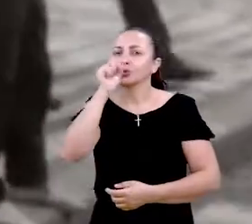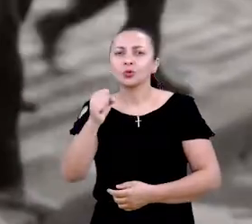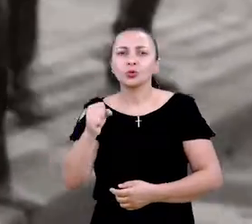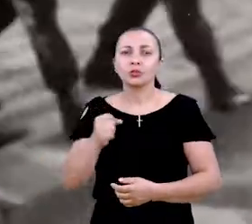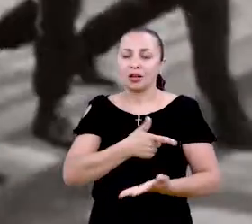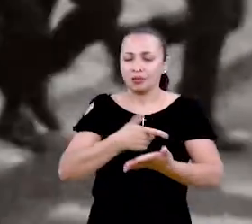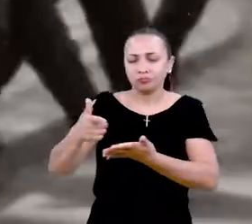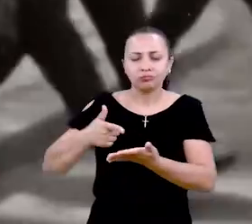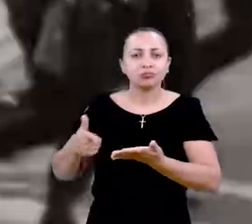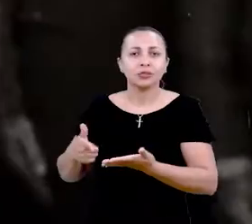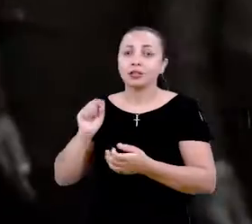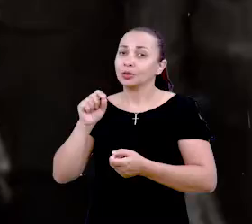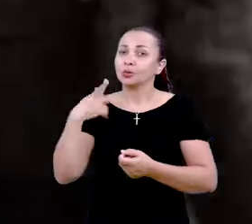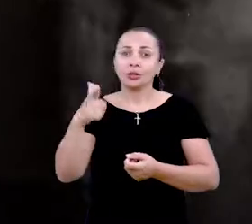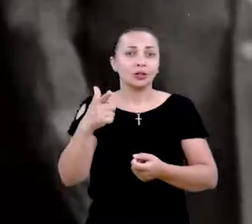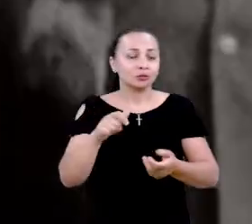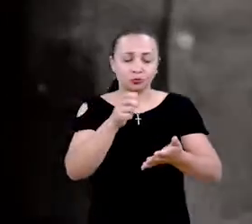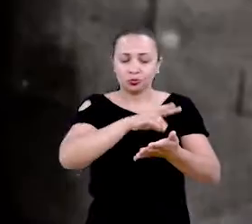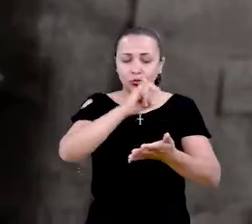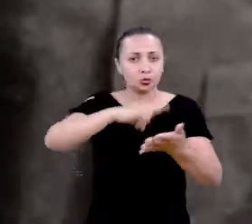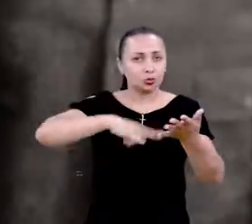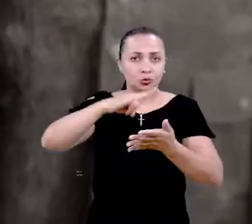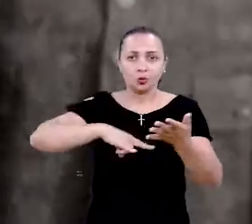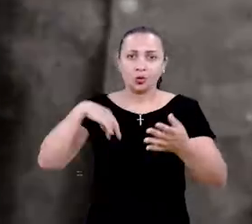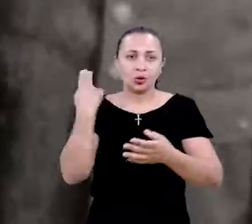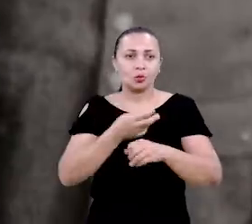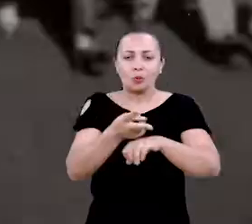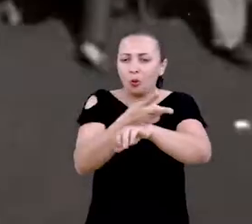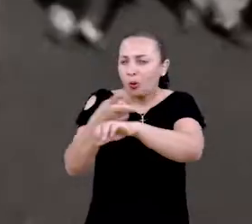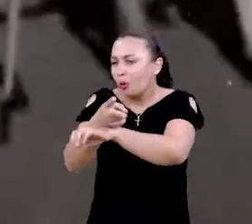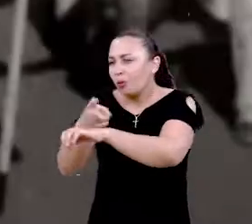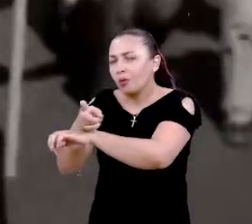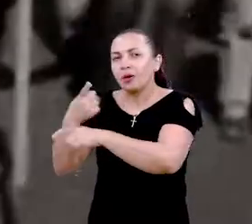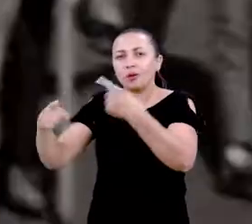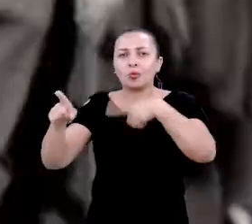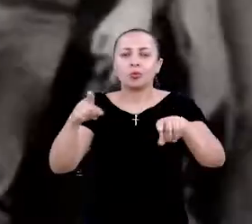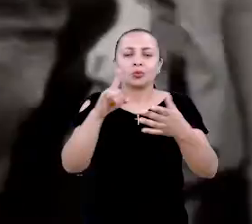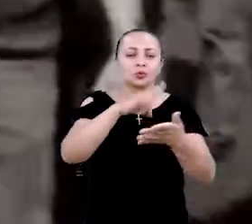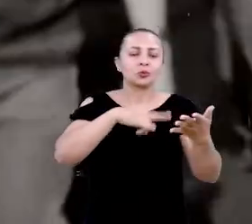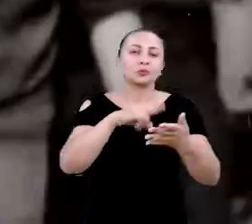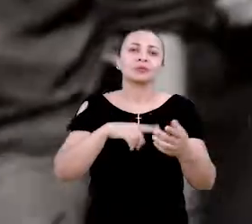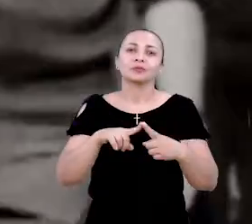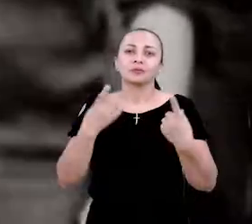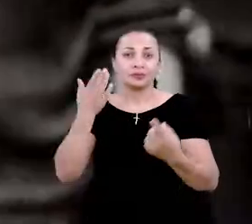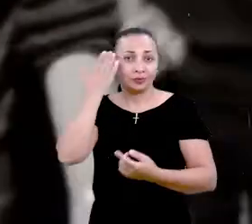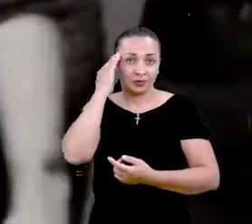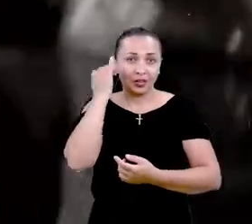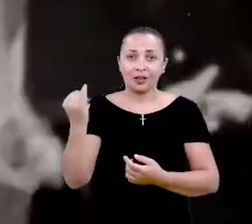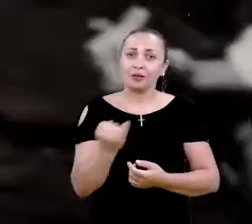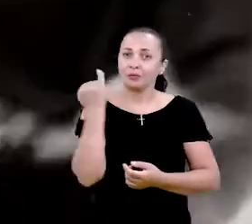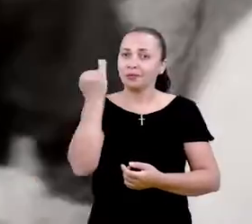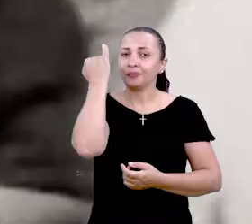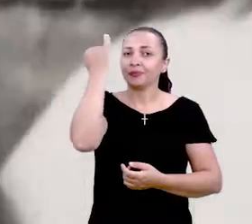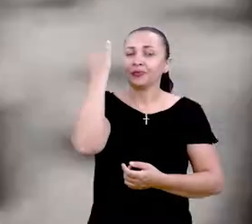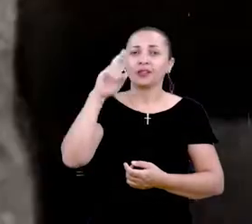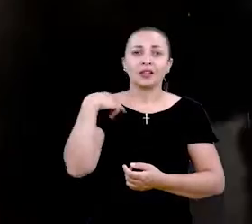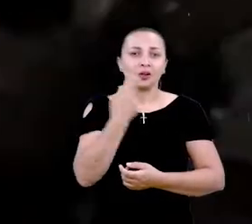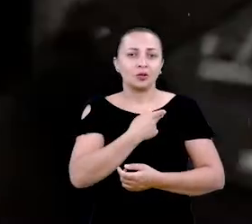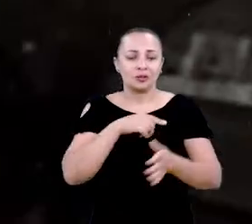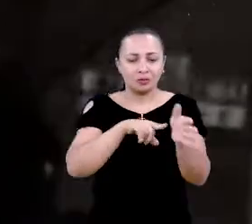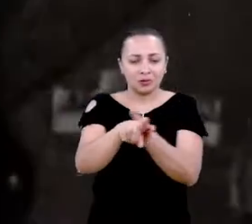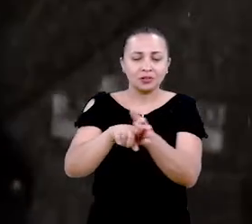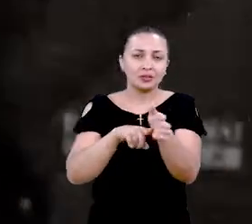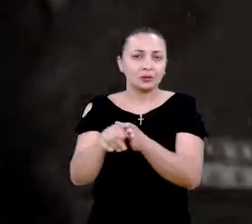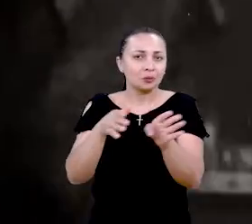orientada pelo professor Dr. José Dias, é uma pesquisa que vem trazer principalmente para as novas gerações conhecer